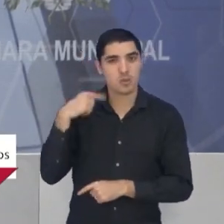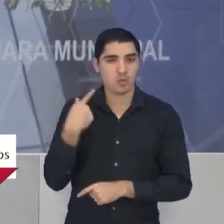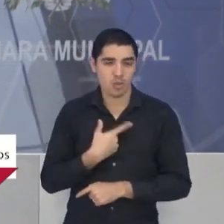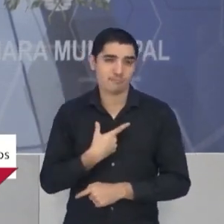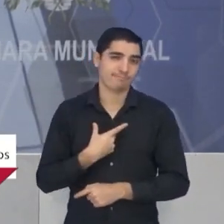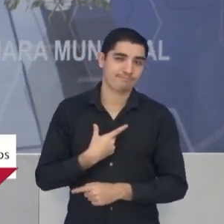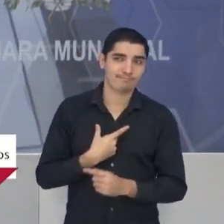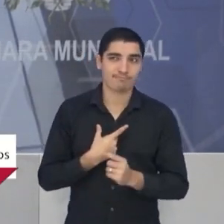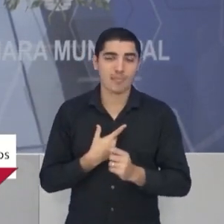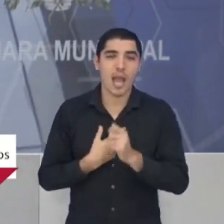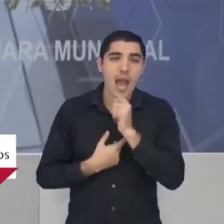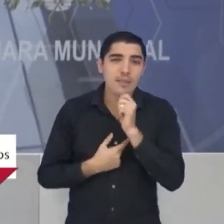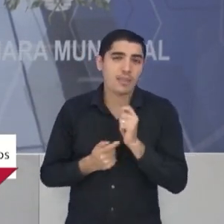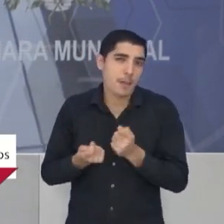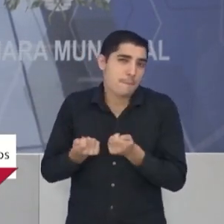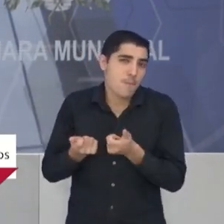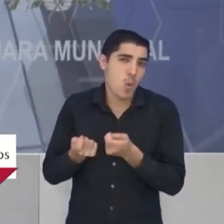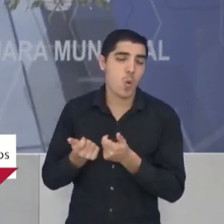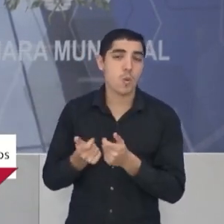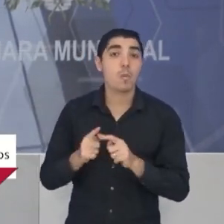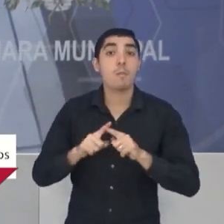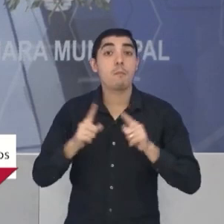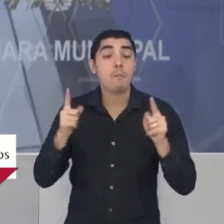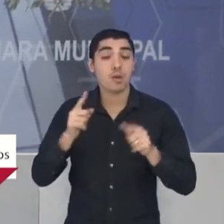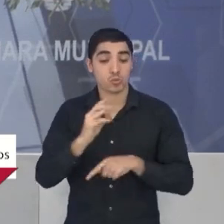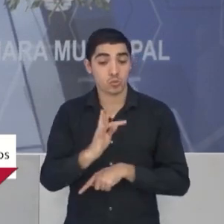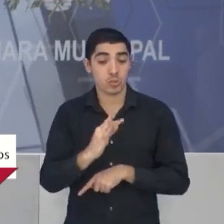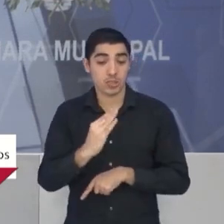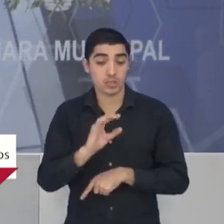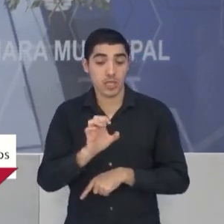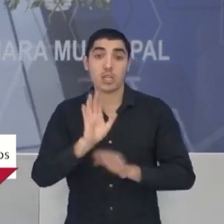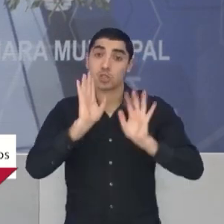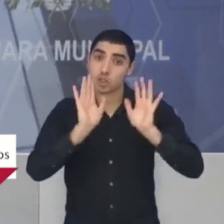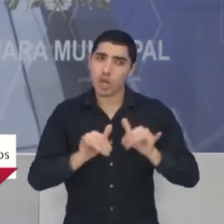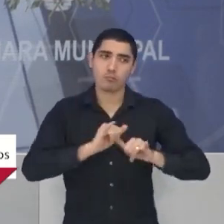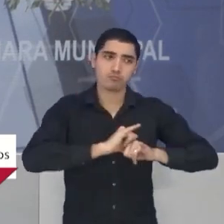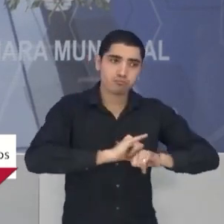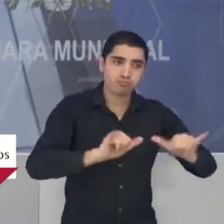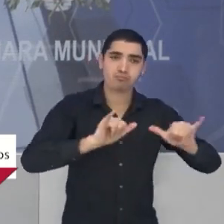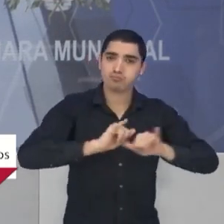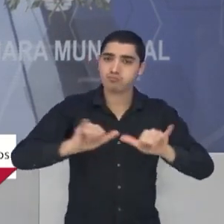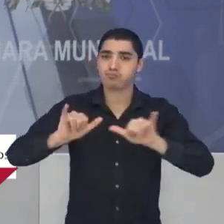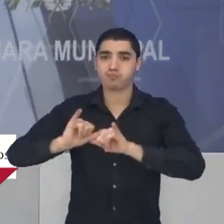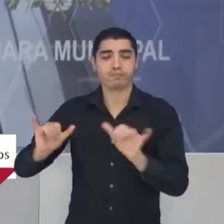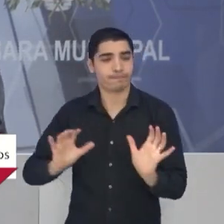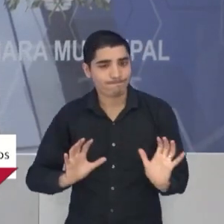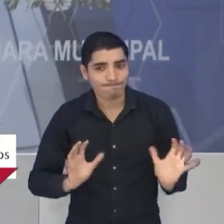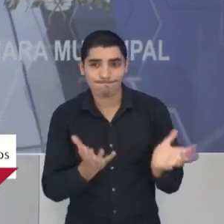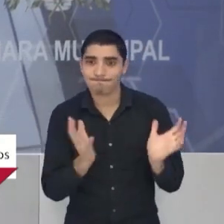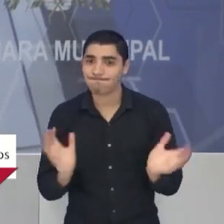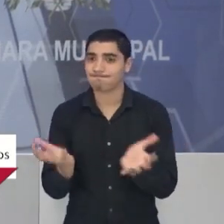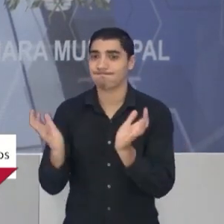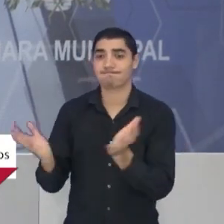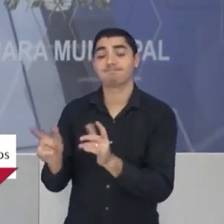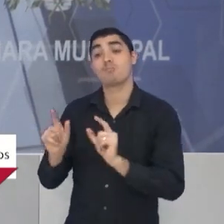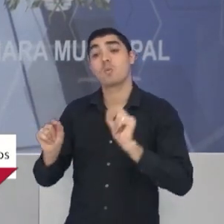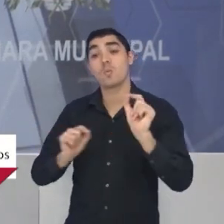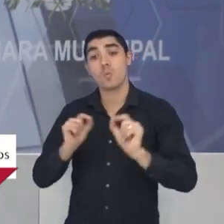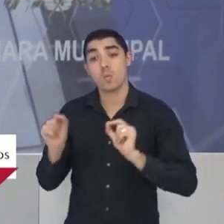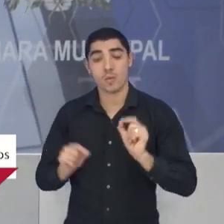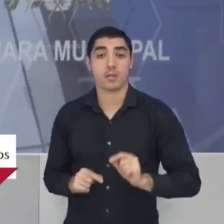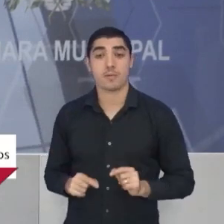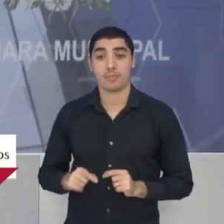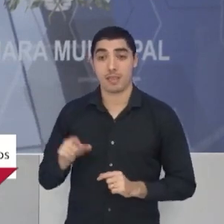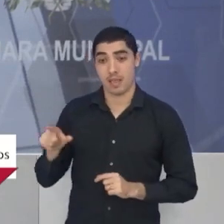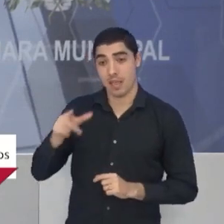verdade mas o nosso tribunal já incentivava e incentiva que é o poder